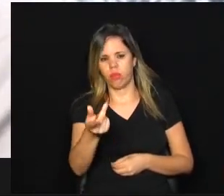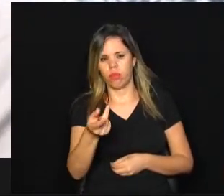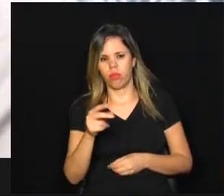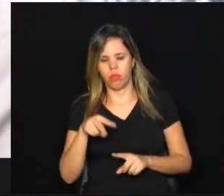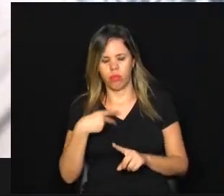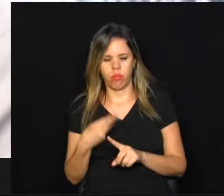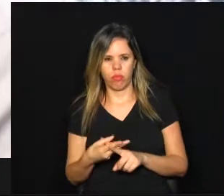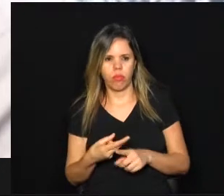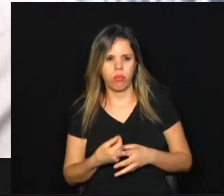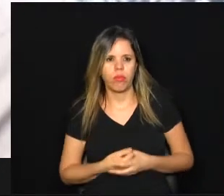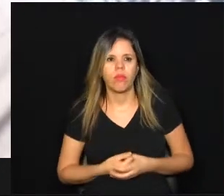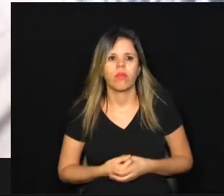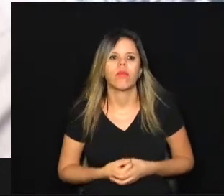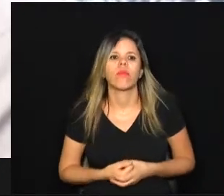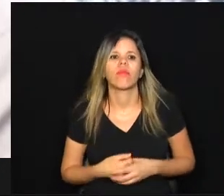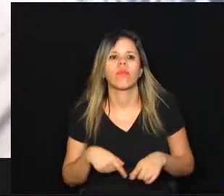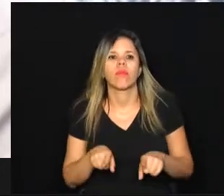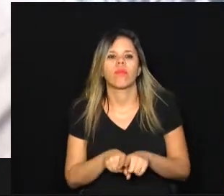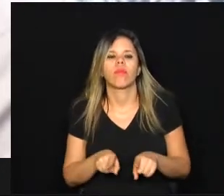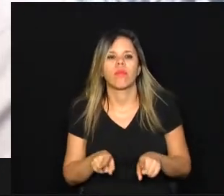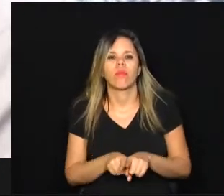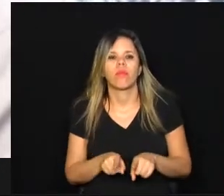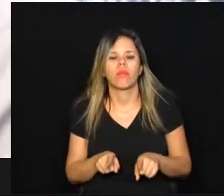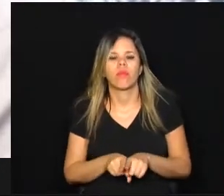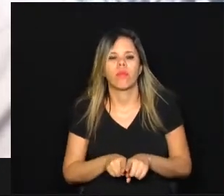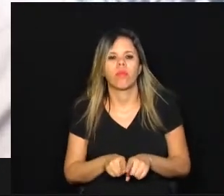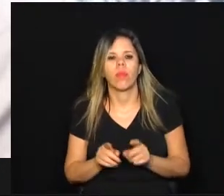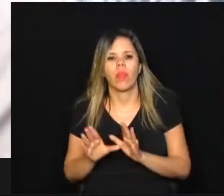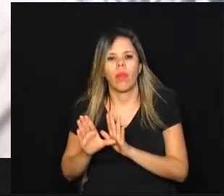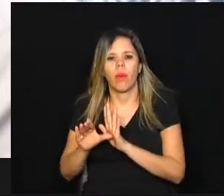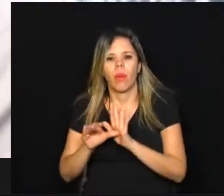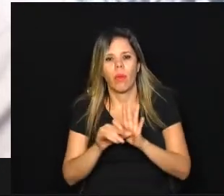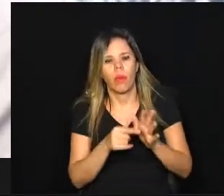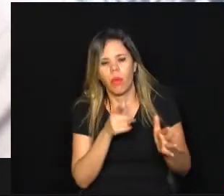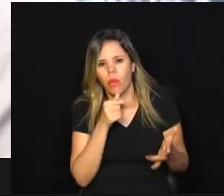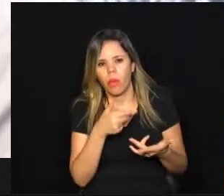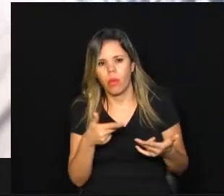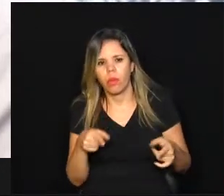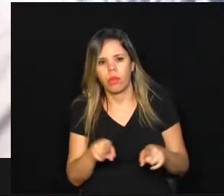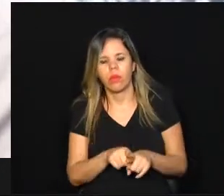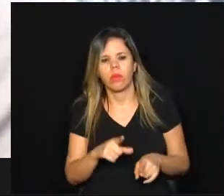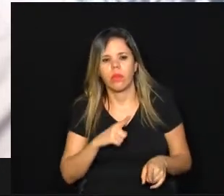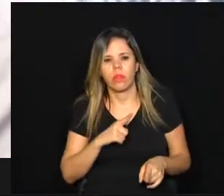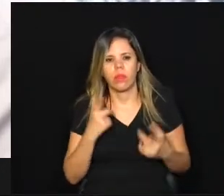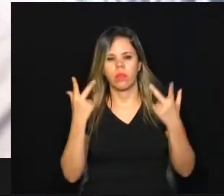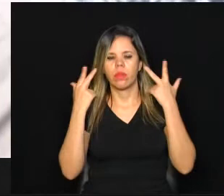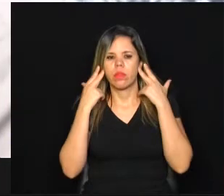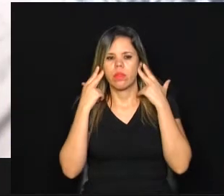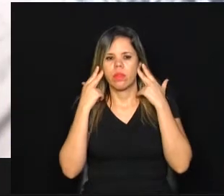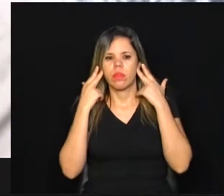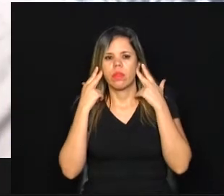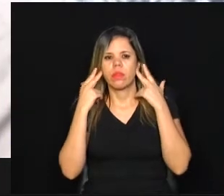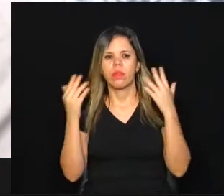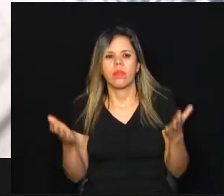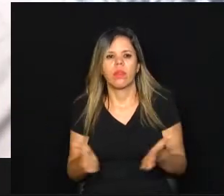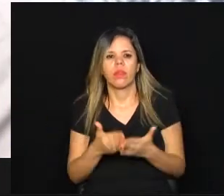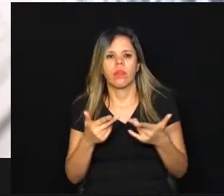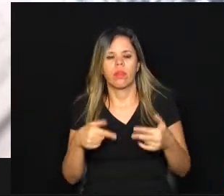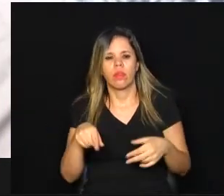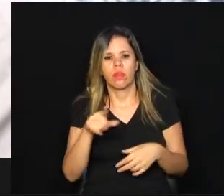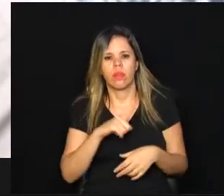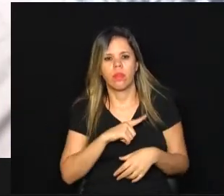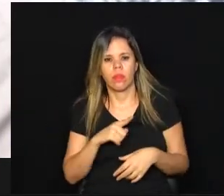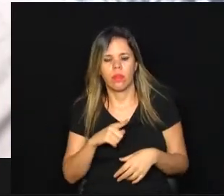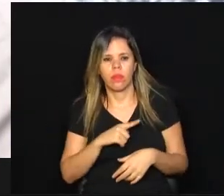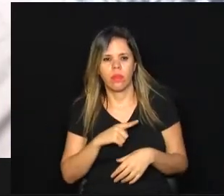maior. E também a questão dos roubos, né, de água. Então você tem muito comum na periferia você ter lá